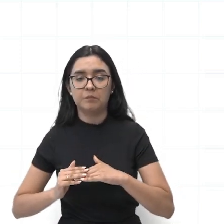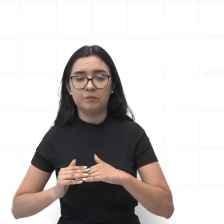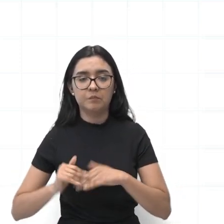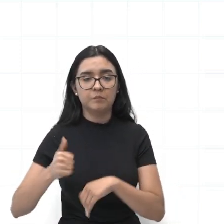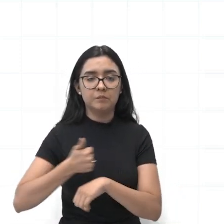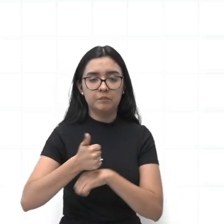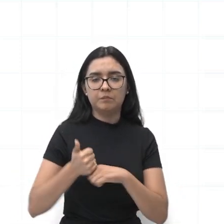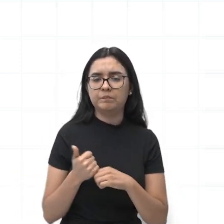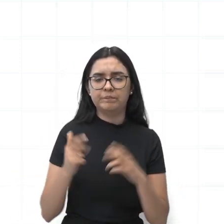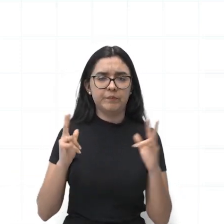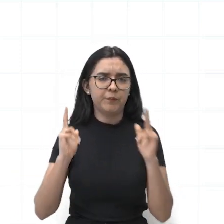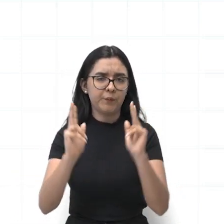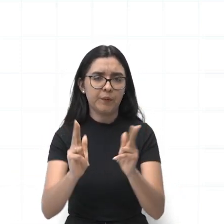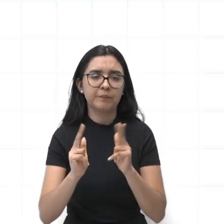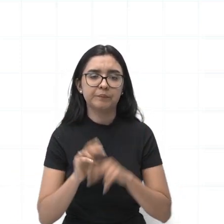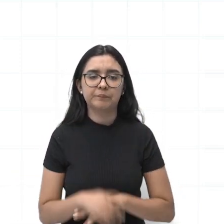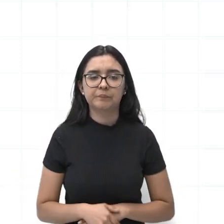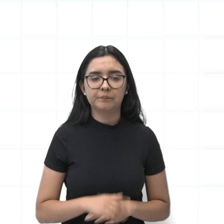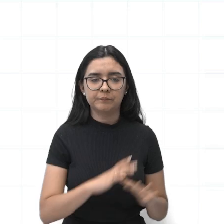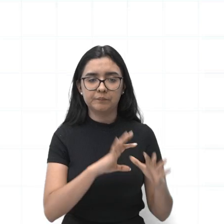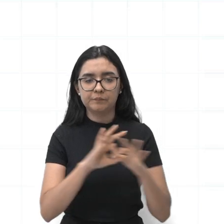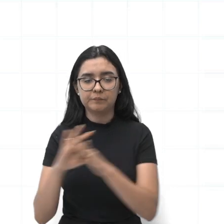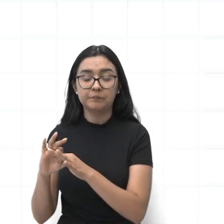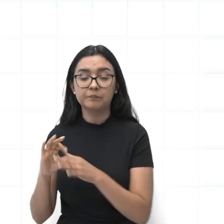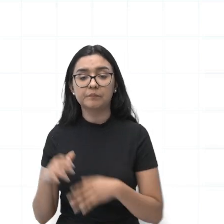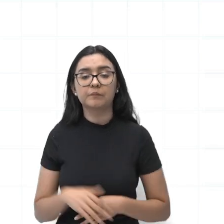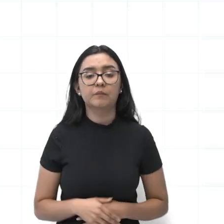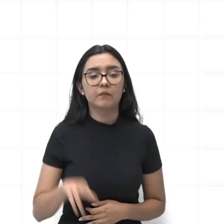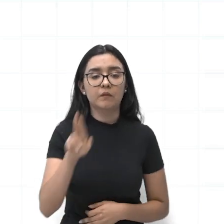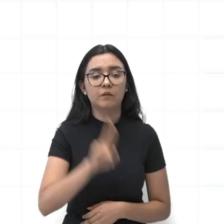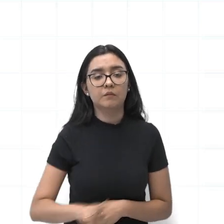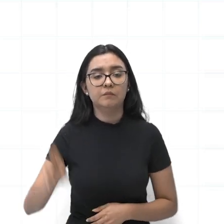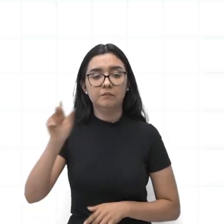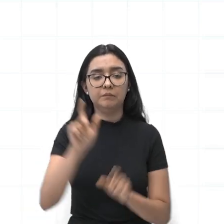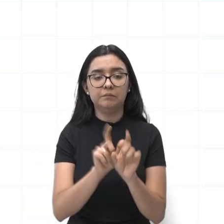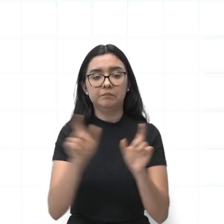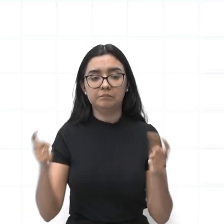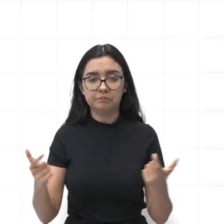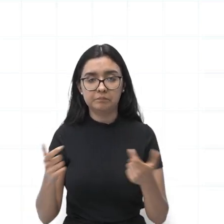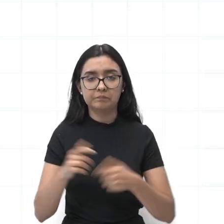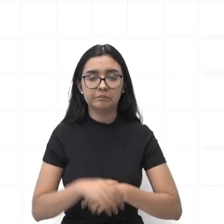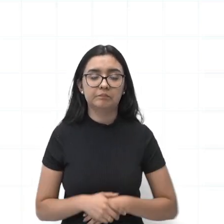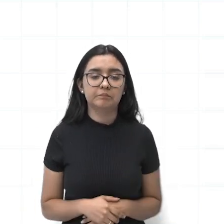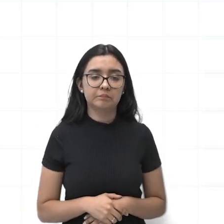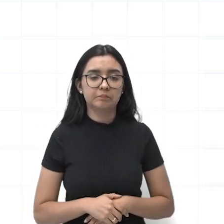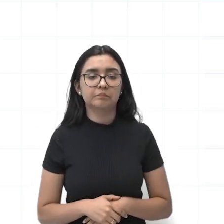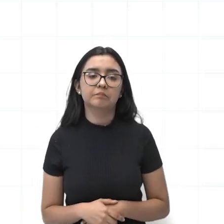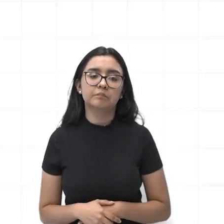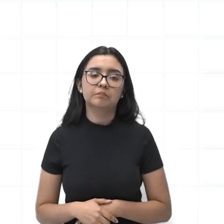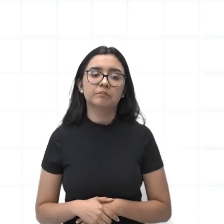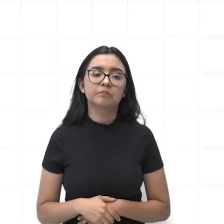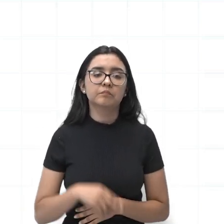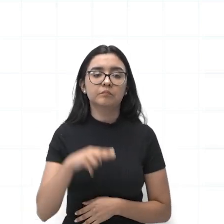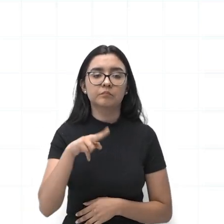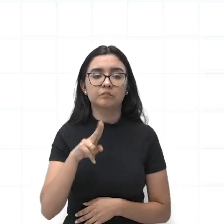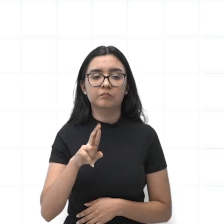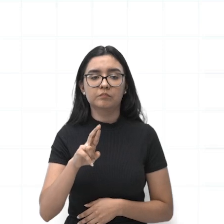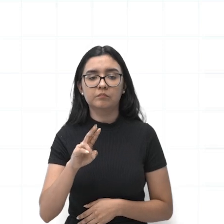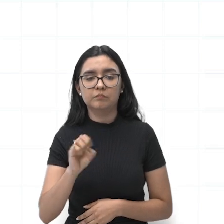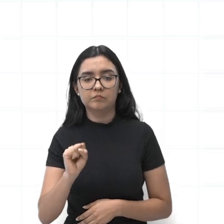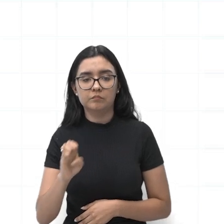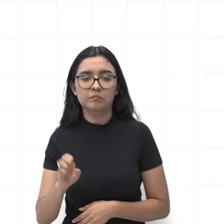Então, jobs é trabalho, profissão e ocupação. Basicamente a mesma coisa. né, a gente pode utilizá-las como sinônimas, inclusive.